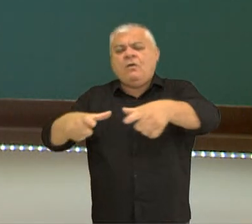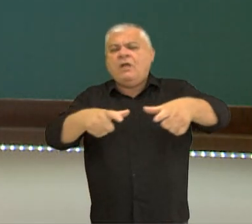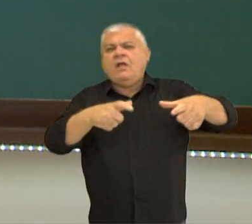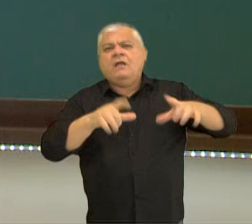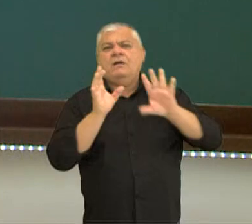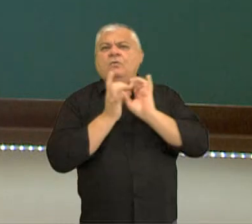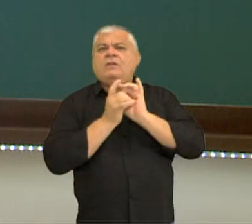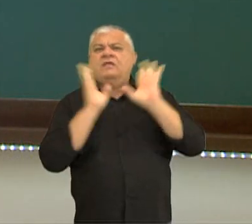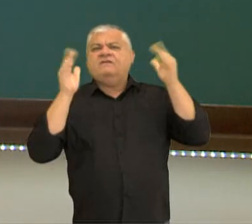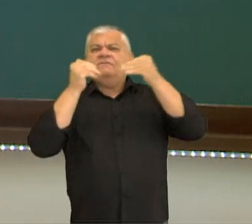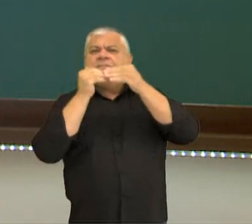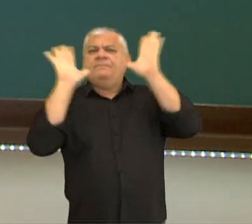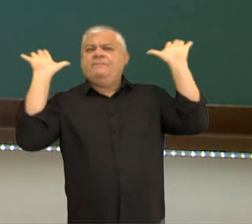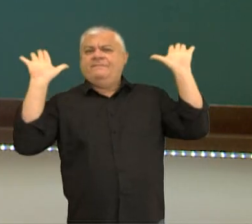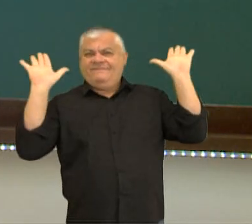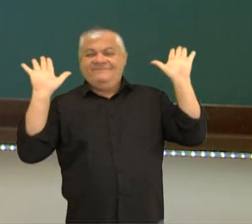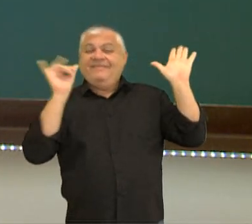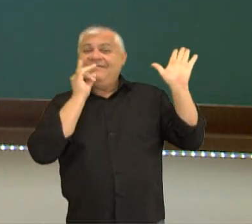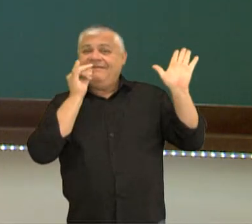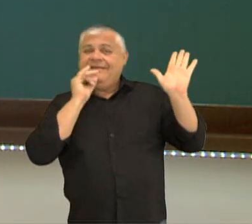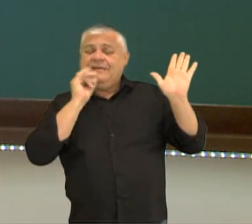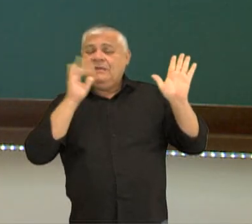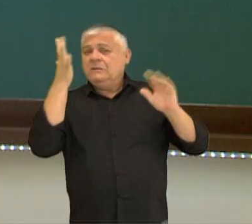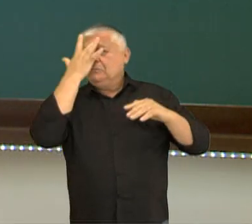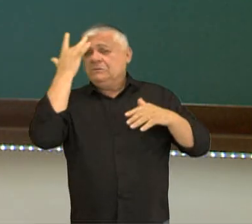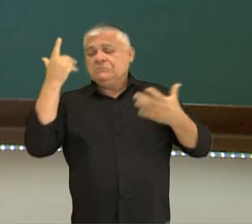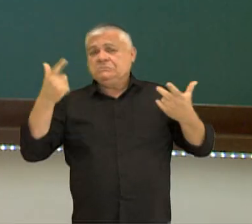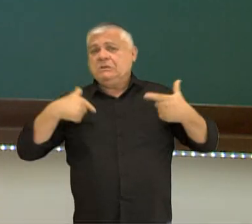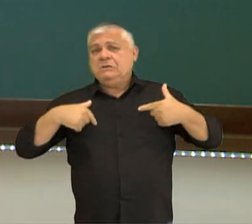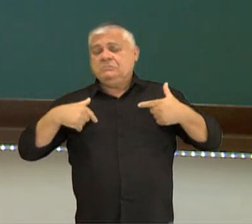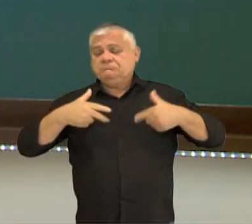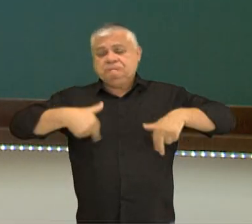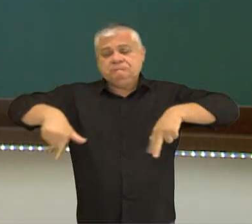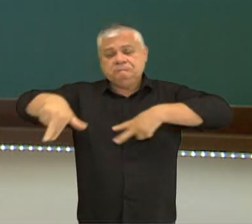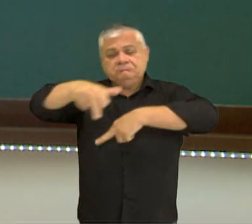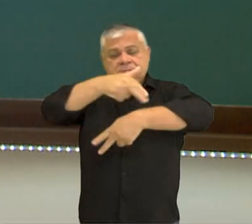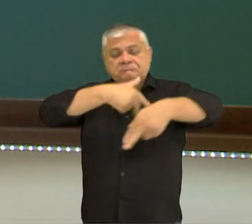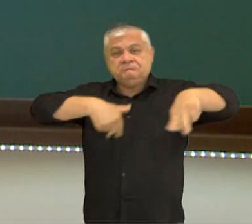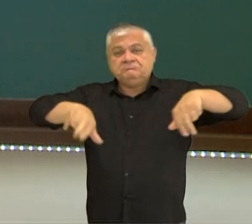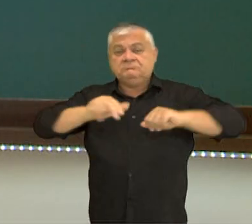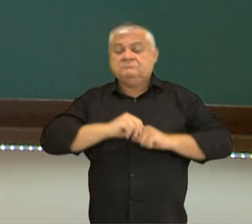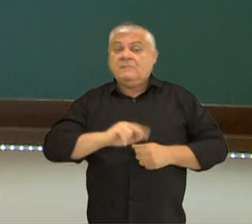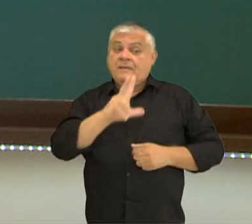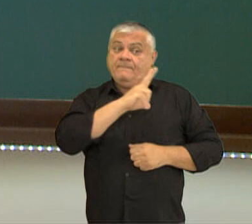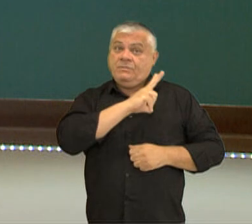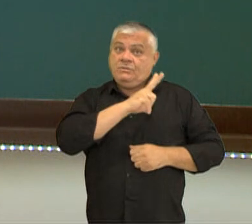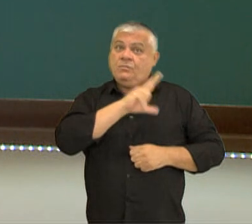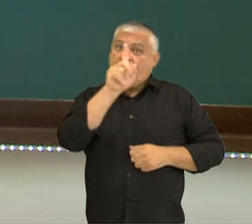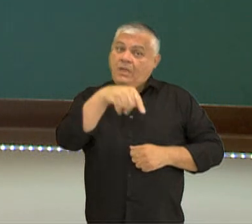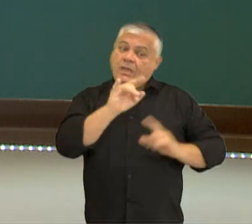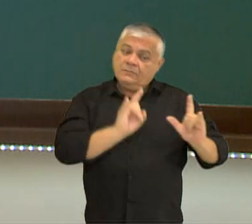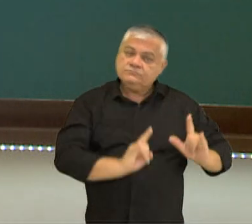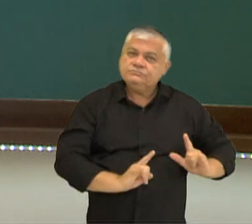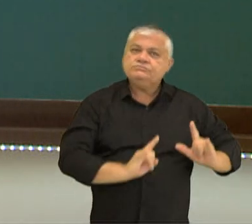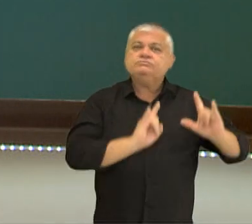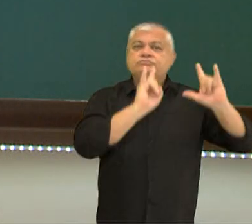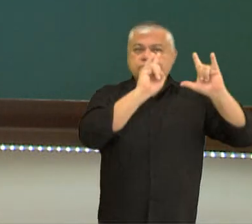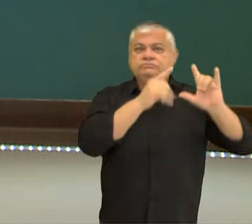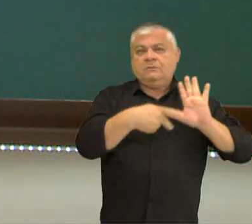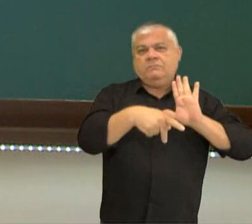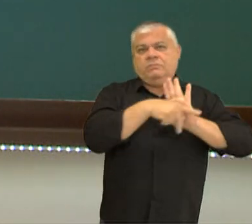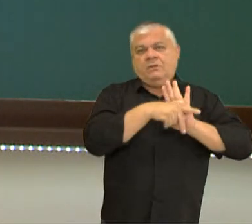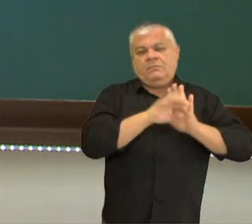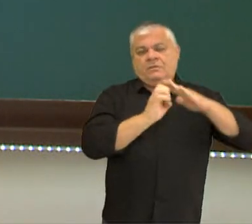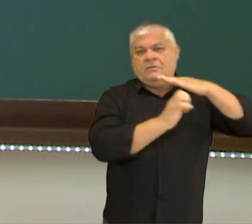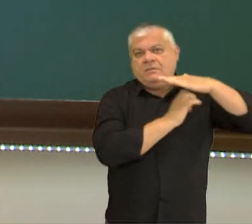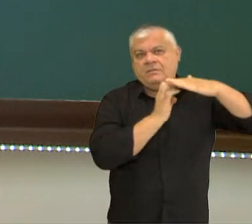todos passam por ali, né? Que é de todos. E os espaços privados são os patrimônios particulares de pessoas ou